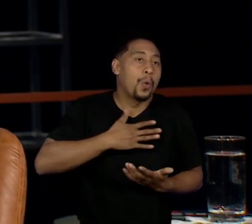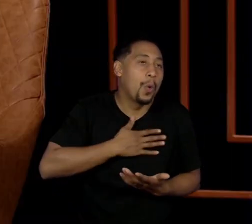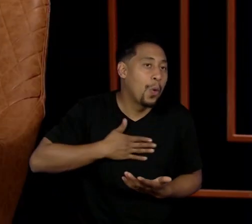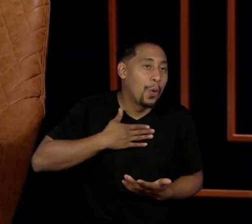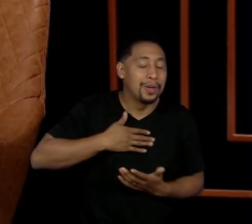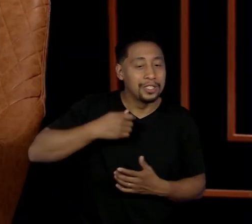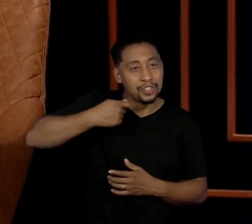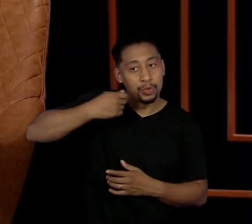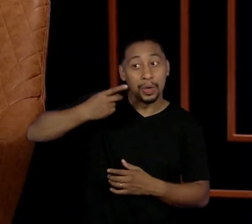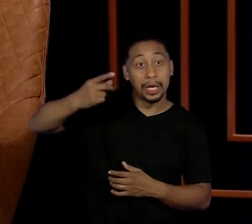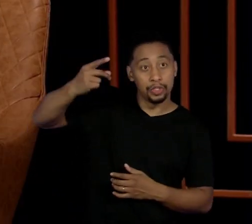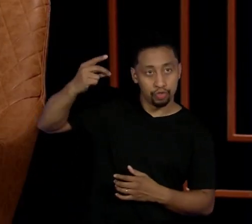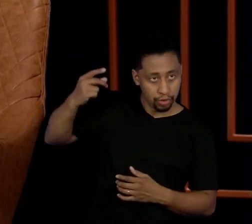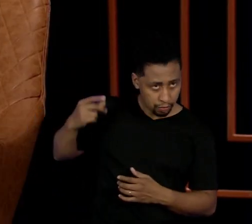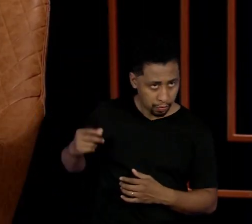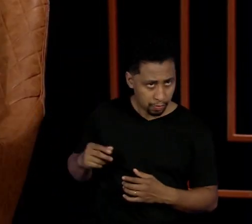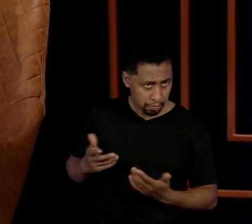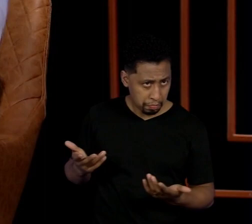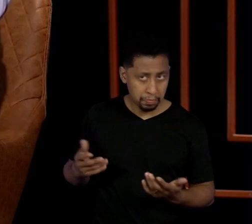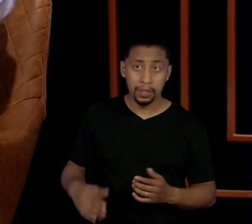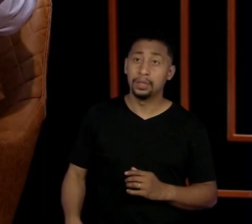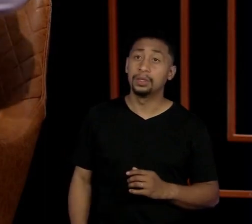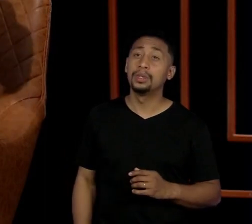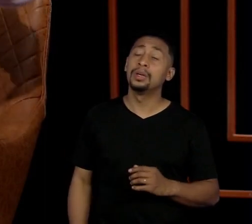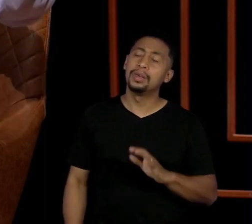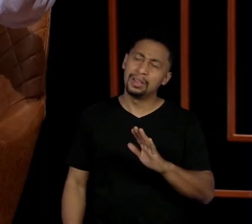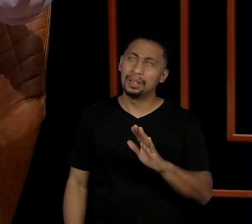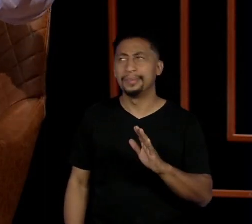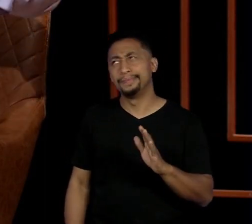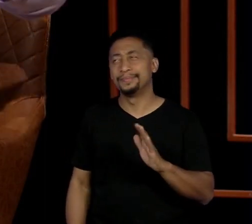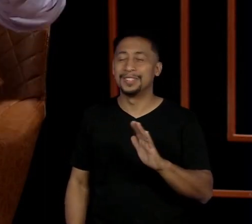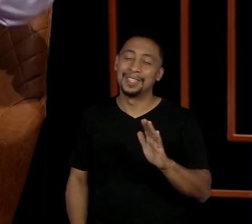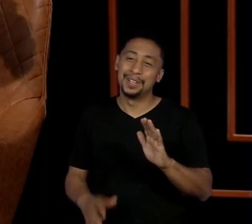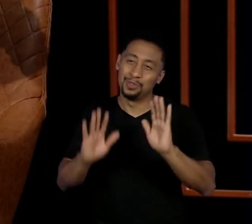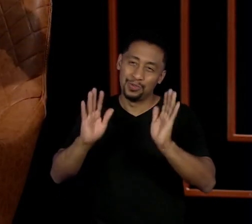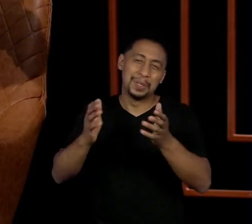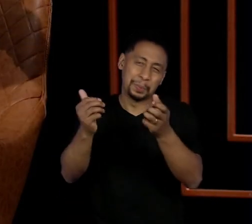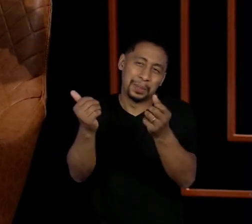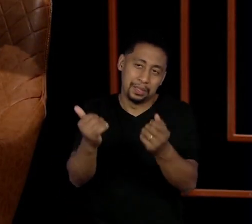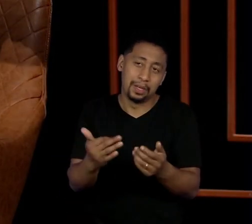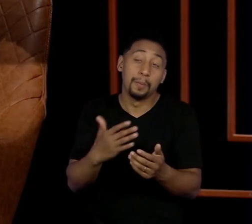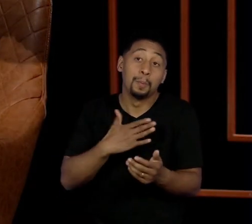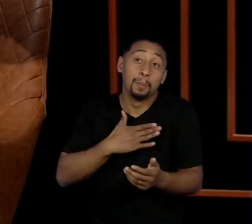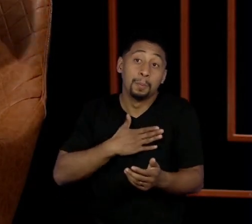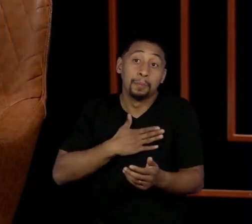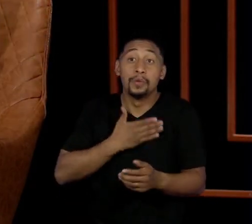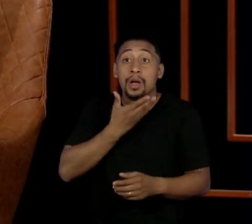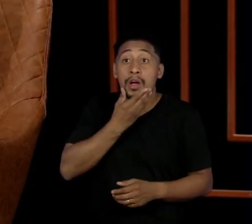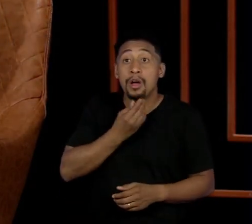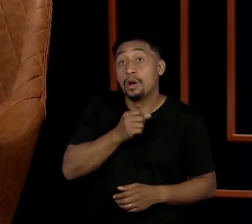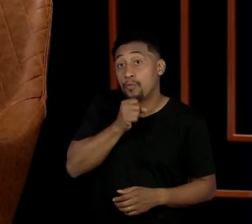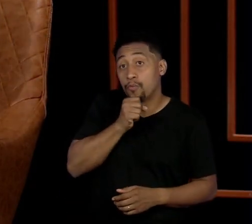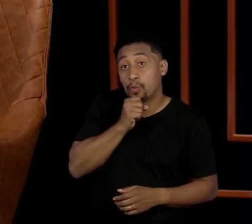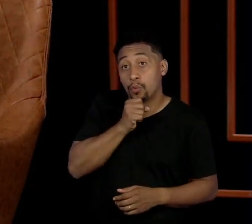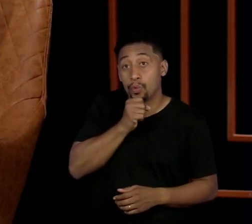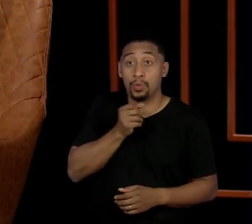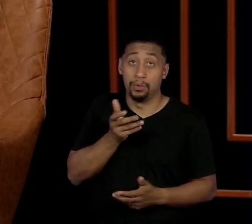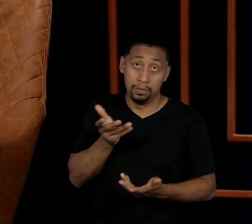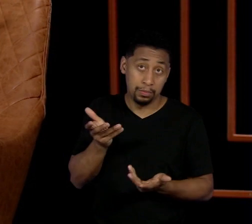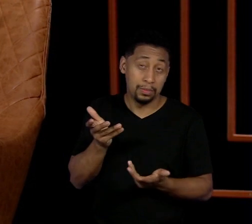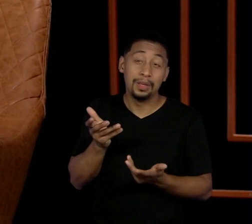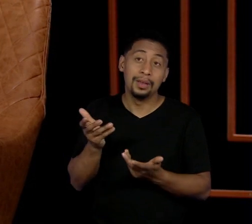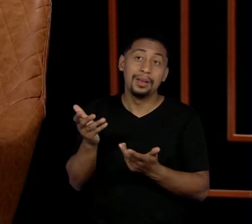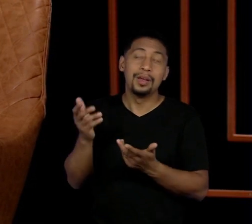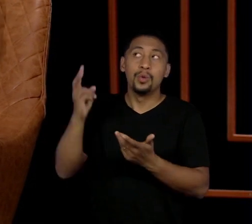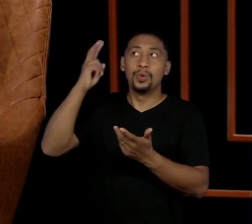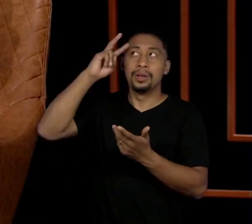Sim. O meu avô, como eu falei, já me emocionei aqui, ele me mostrava, né? E meu avô, então, tinha a